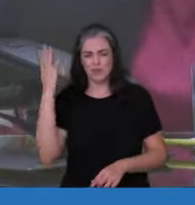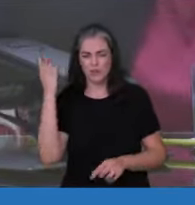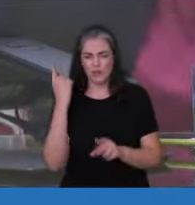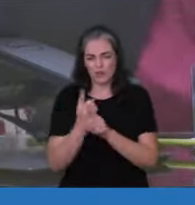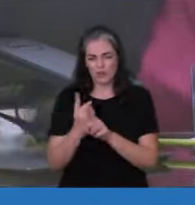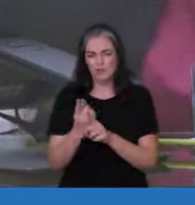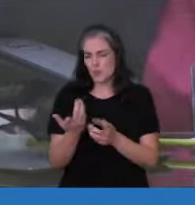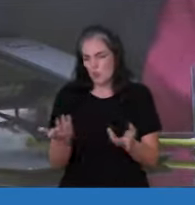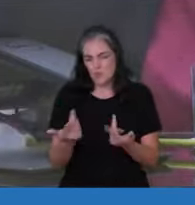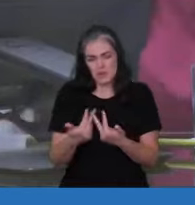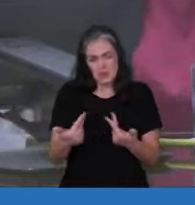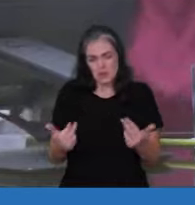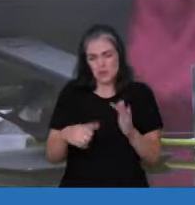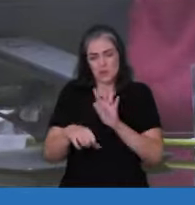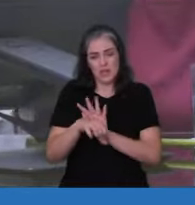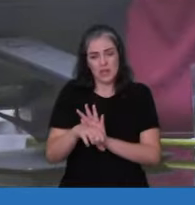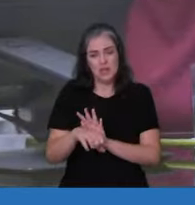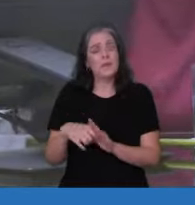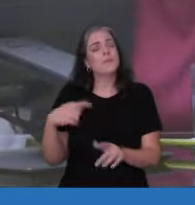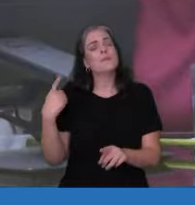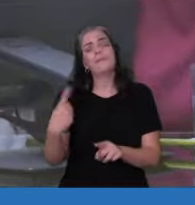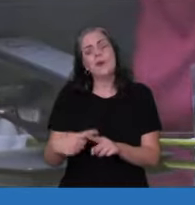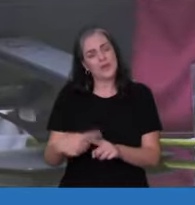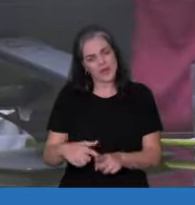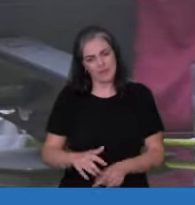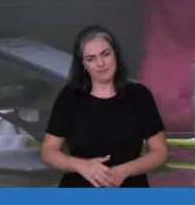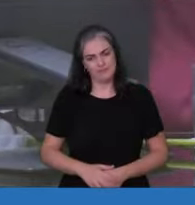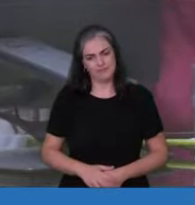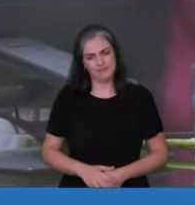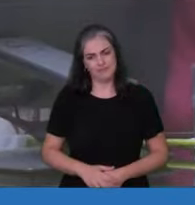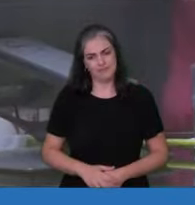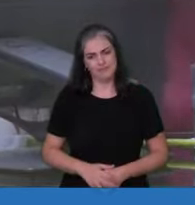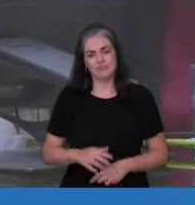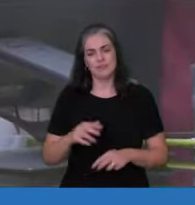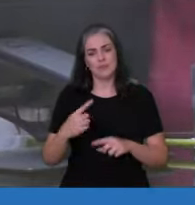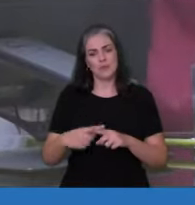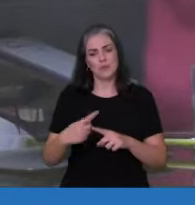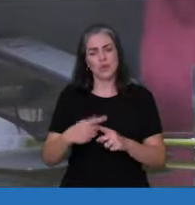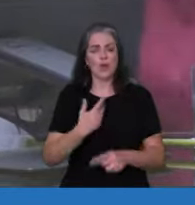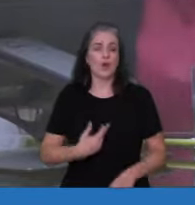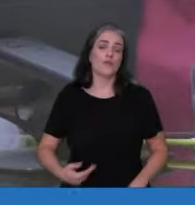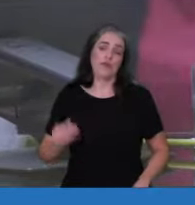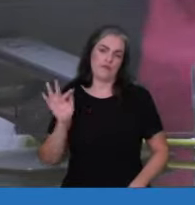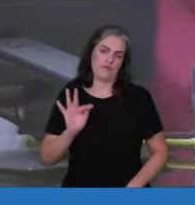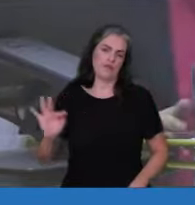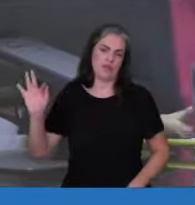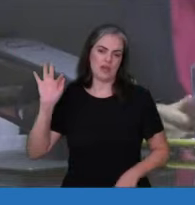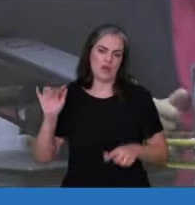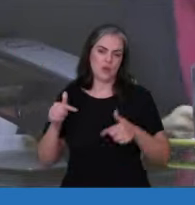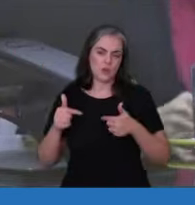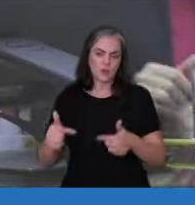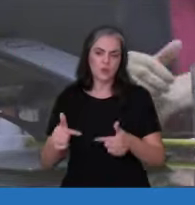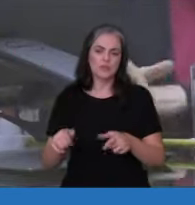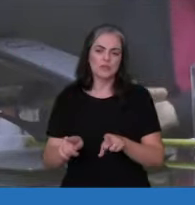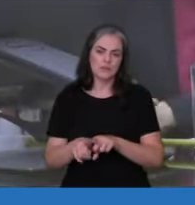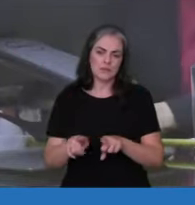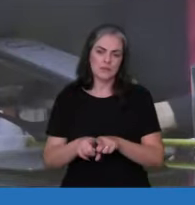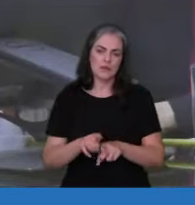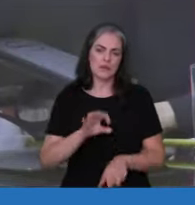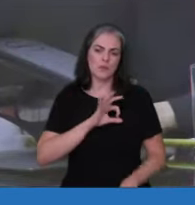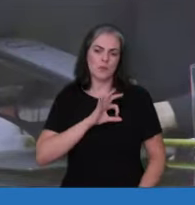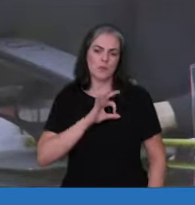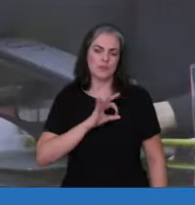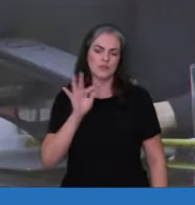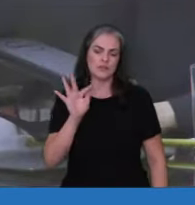a entrada do governo federal e da Polícia Federal nessa investigação.